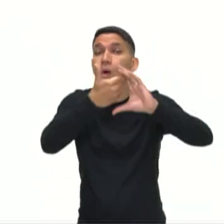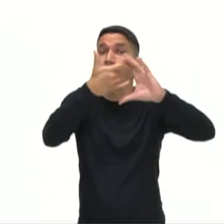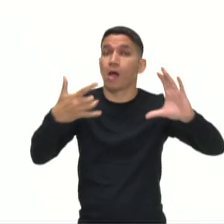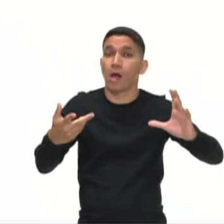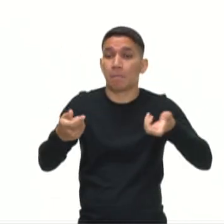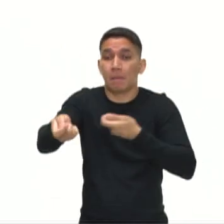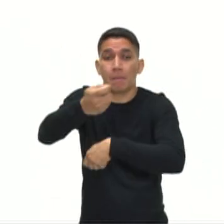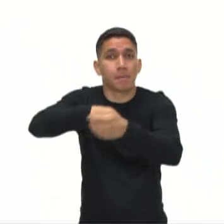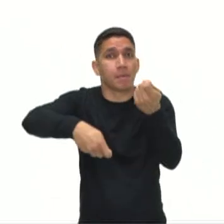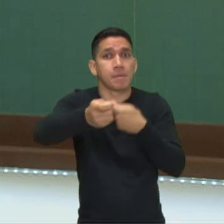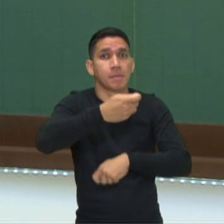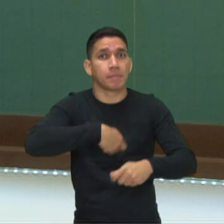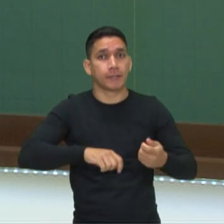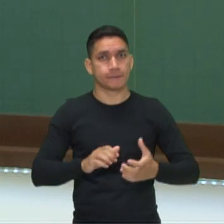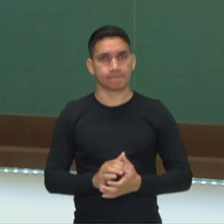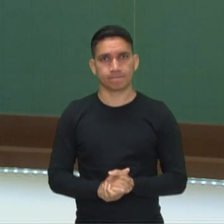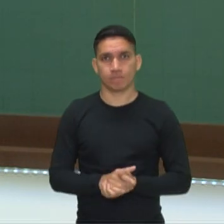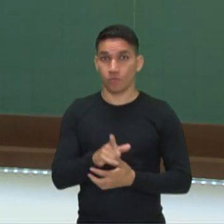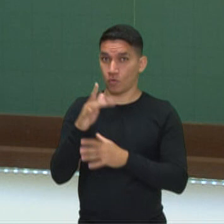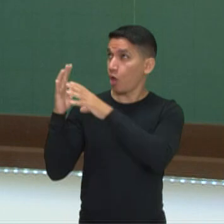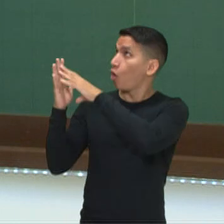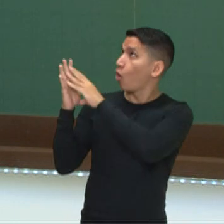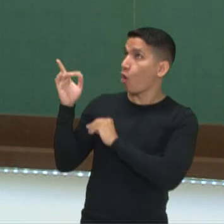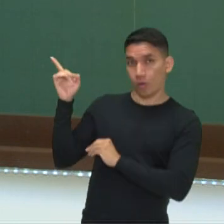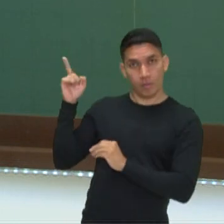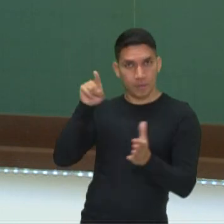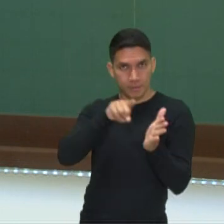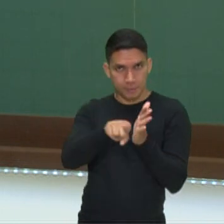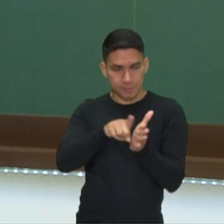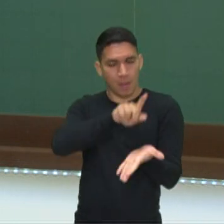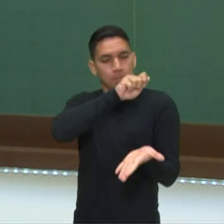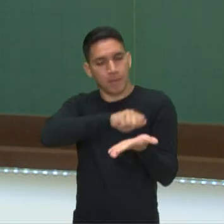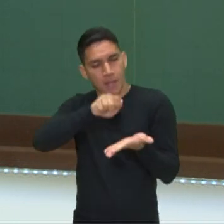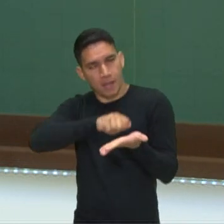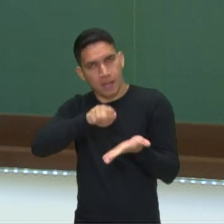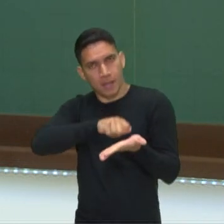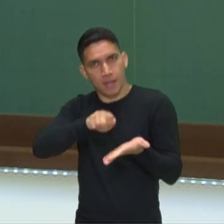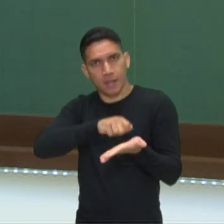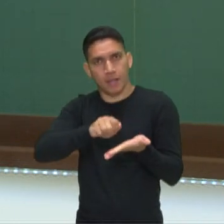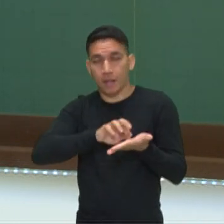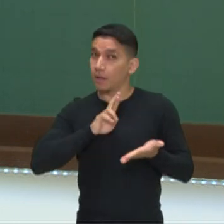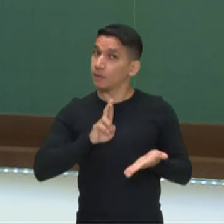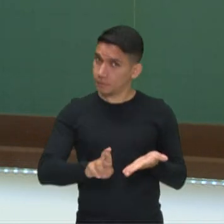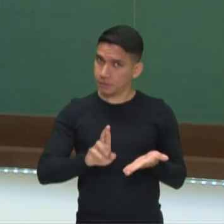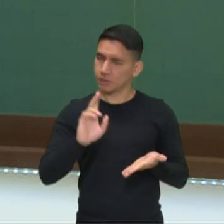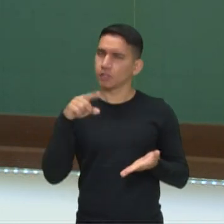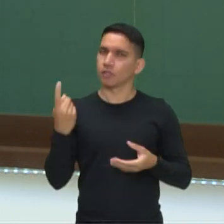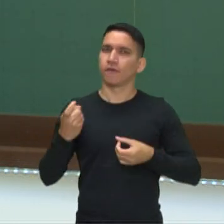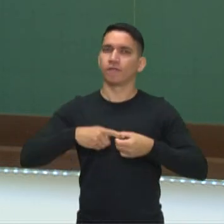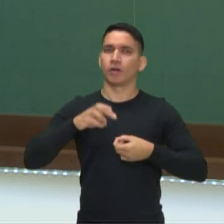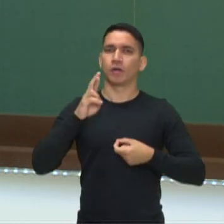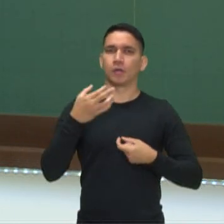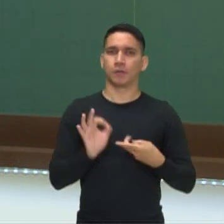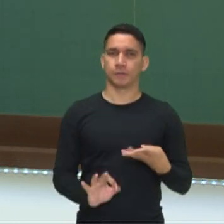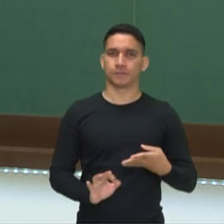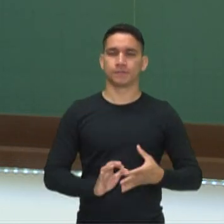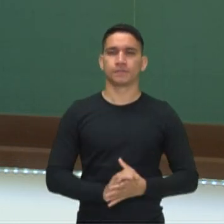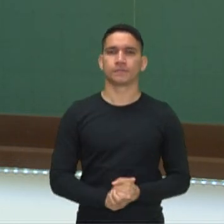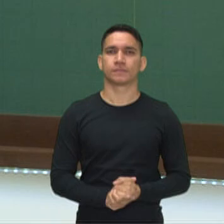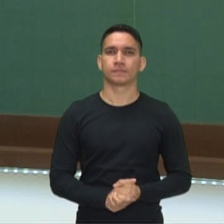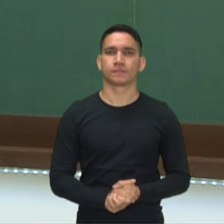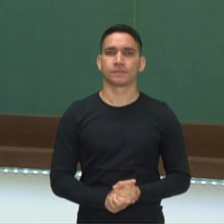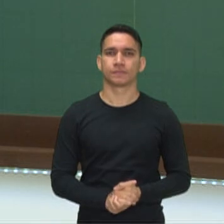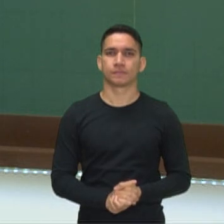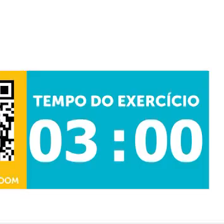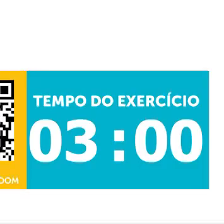do mercantilismo. Vocês copiem essa questão no caderno de vocês, respondam e nós voltamos daqui a pouquinho com a